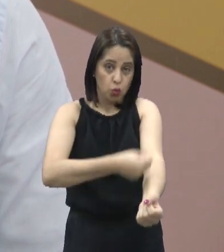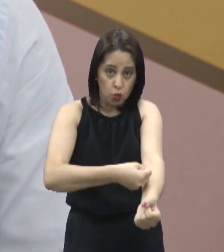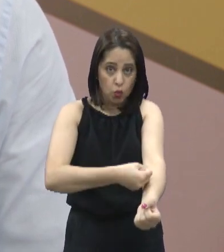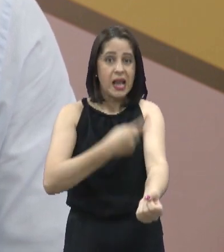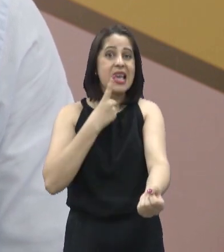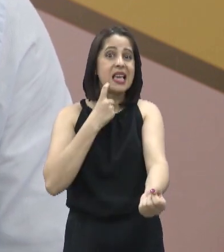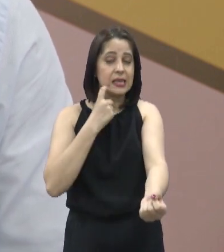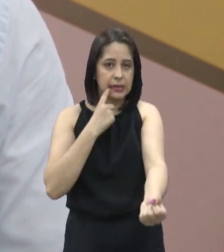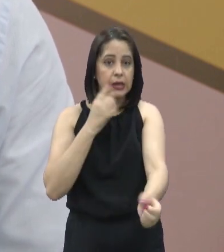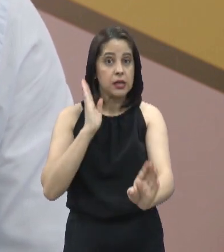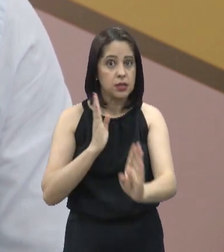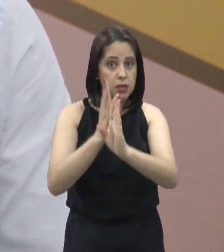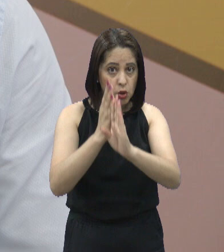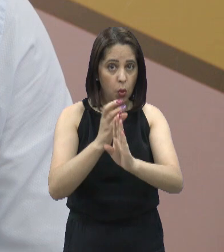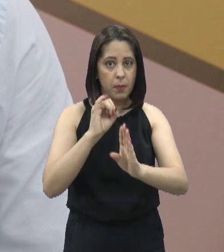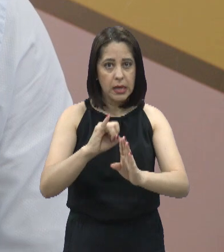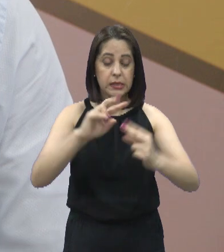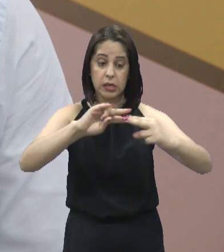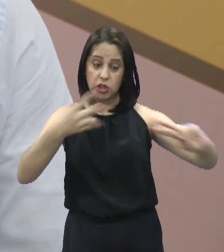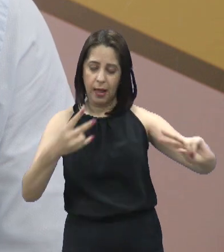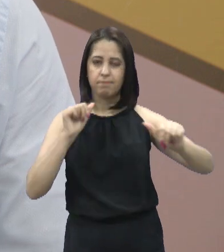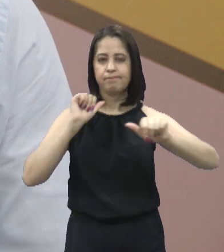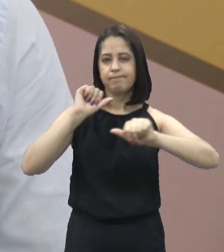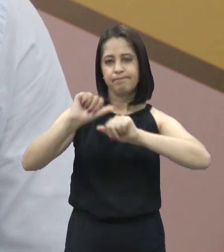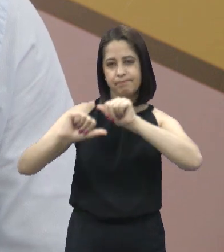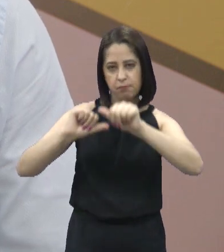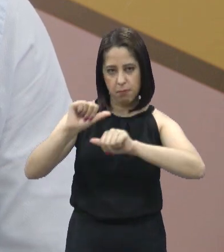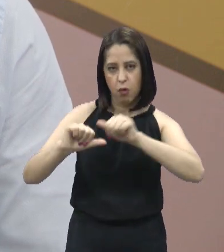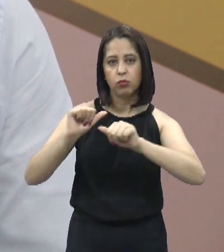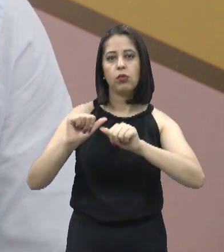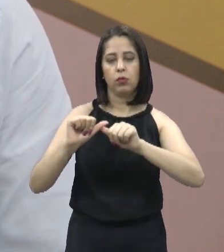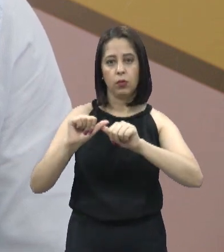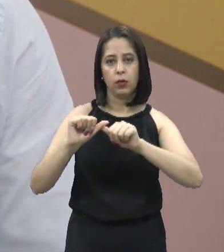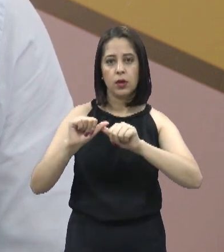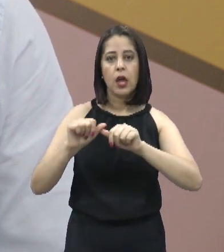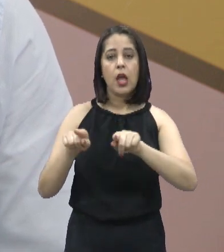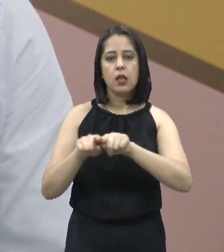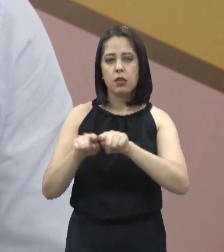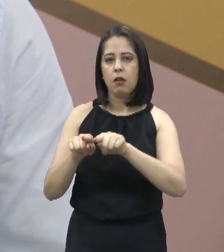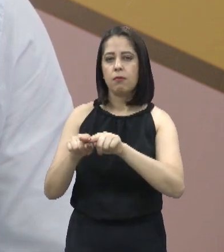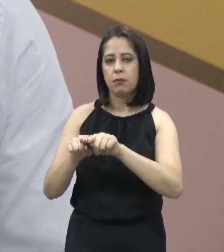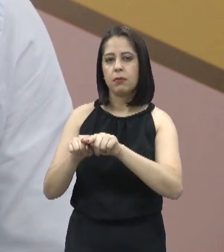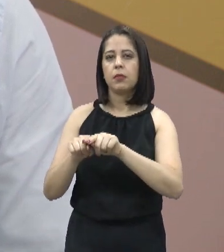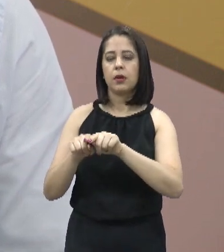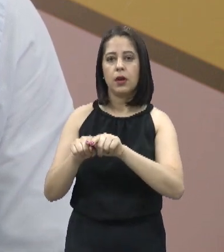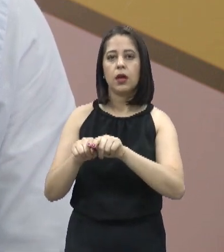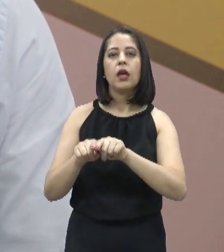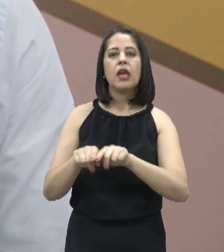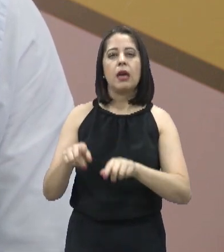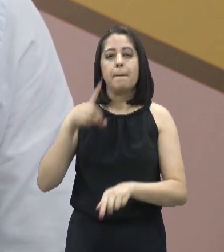podem detectar alterações genéticas que aumentem o risco de câncer. Nesses casos, como o